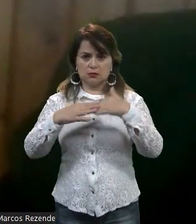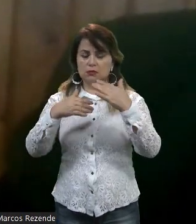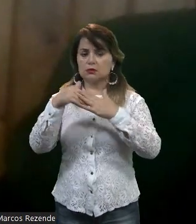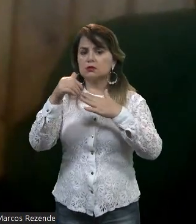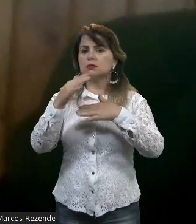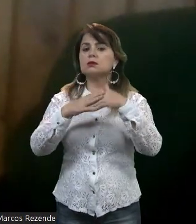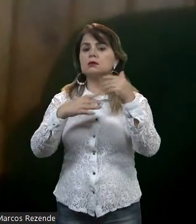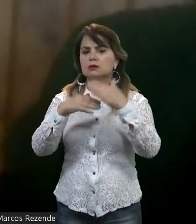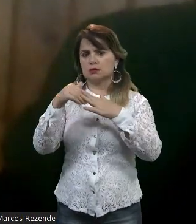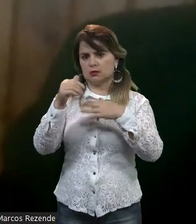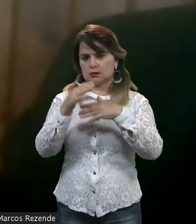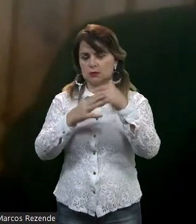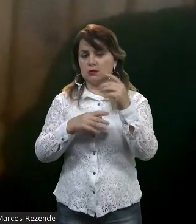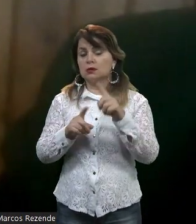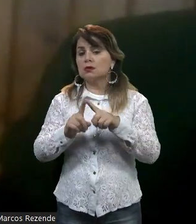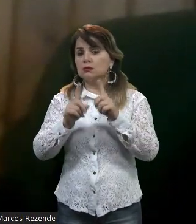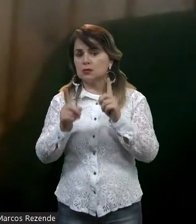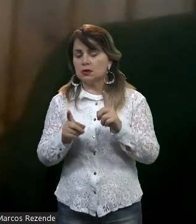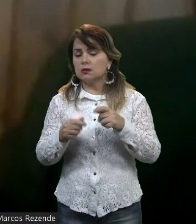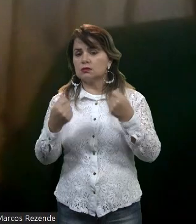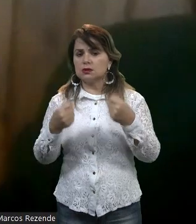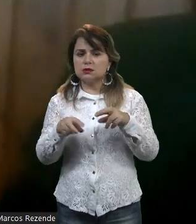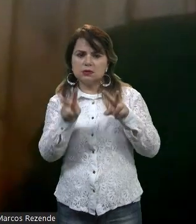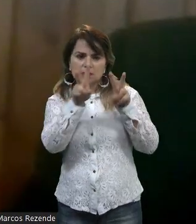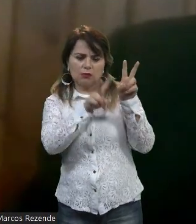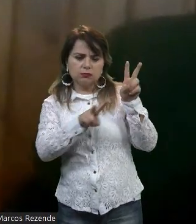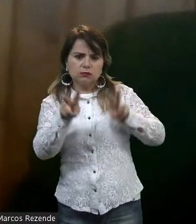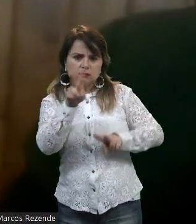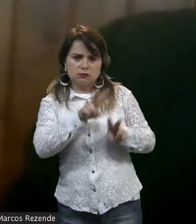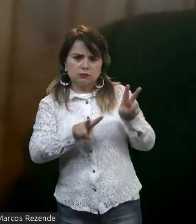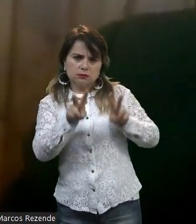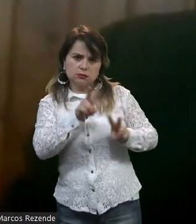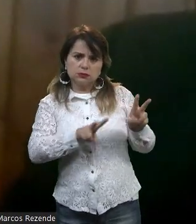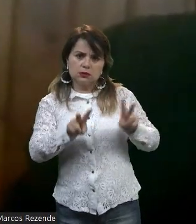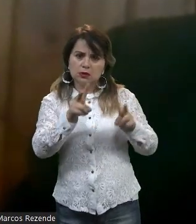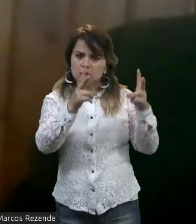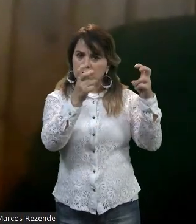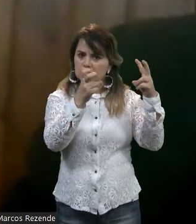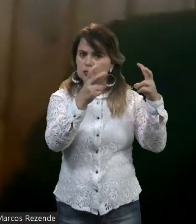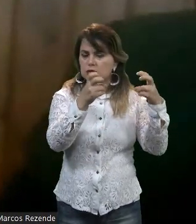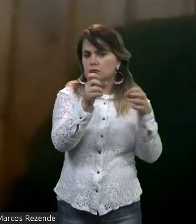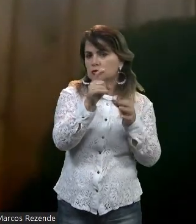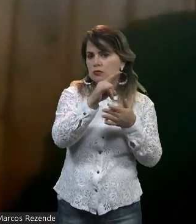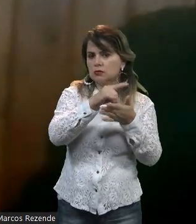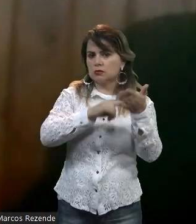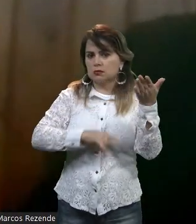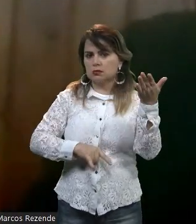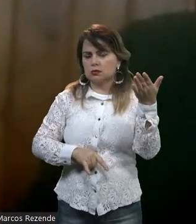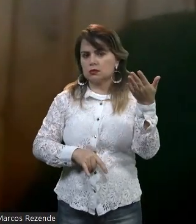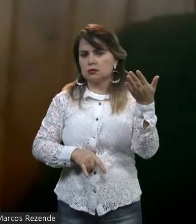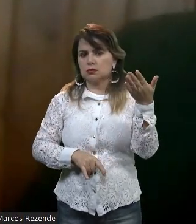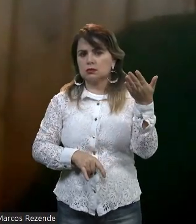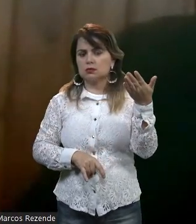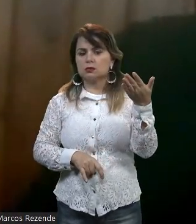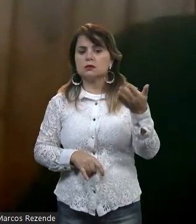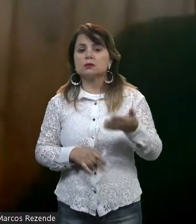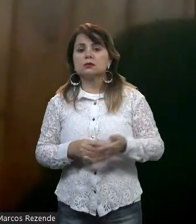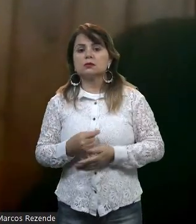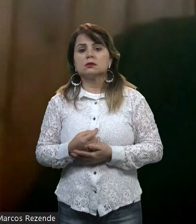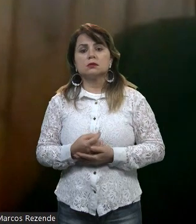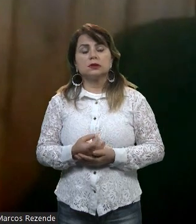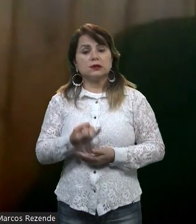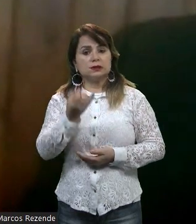há que se avaliar essa questão em relação ao projeto, se